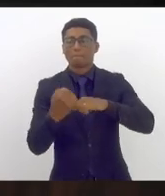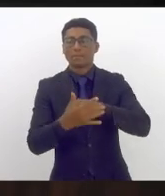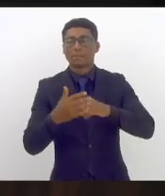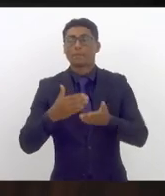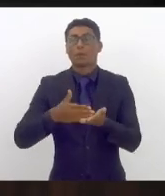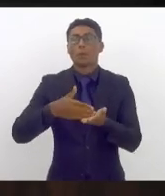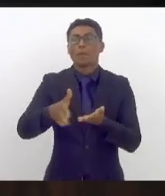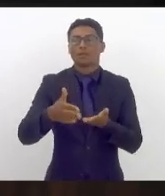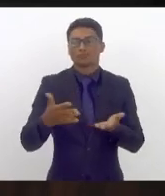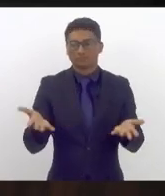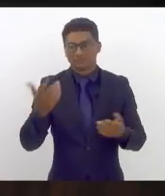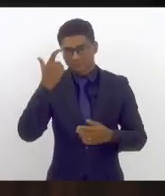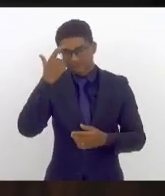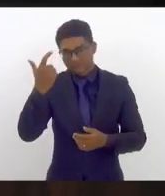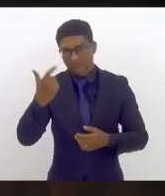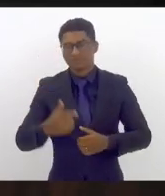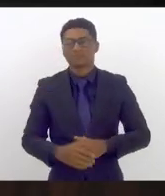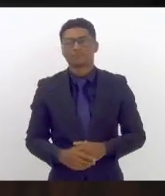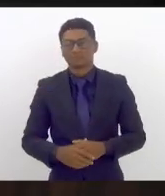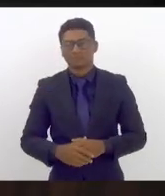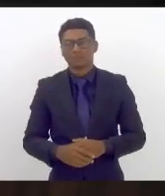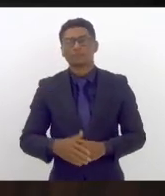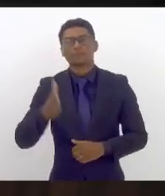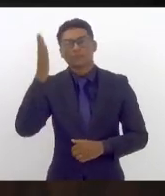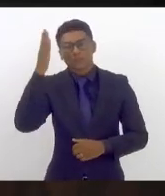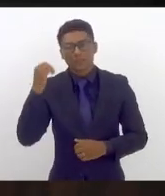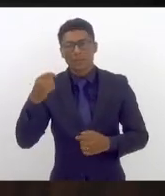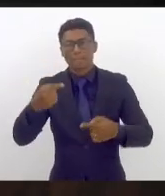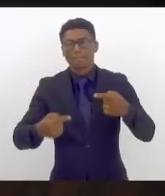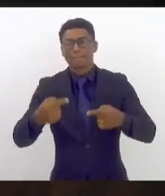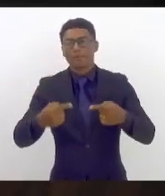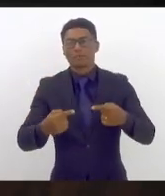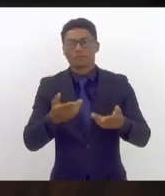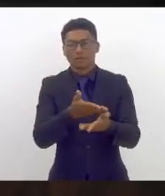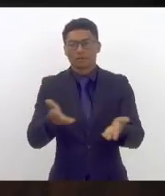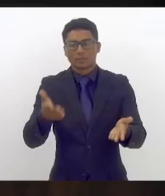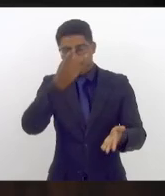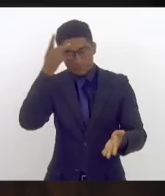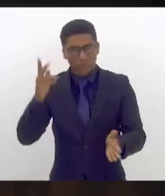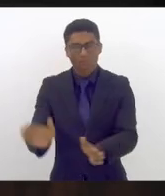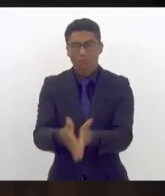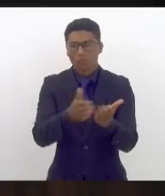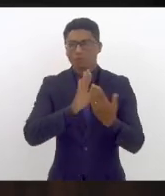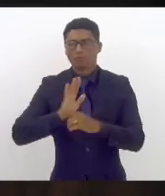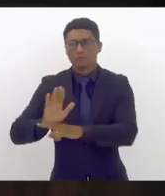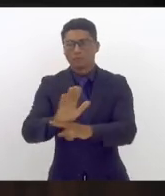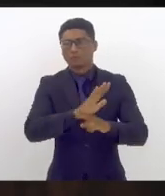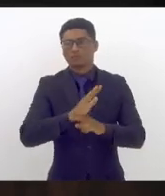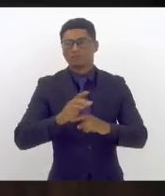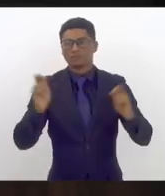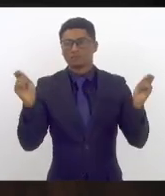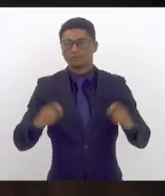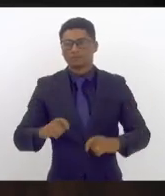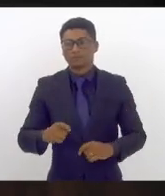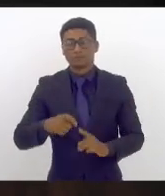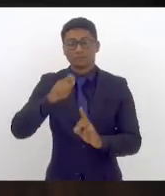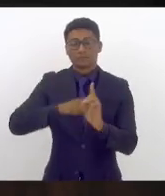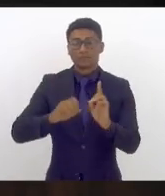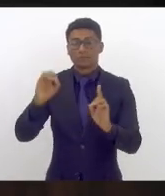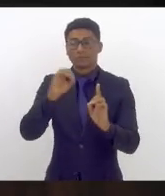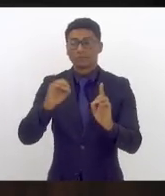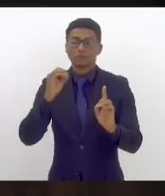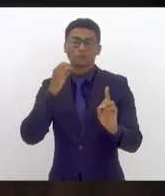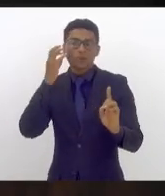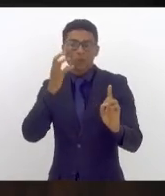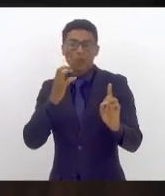então a gente sabe fazer política para o pobre também muito bem Estamos Outubro Rosa Deputado